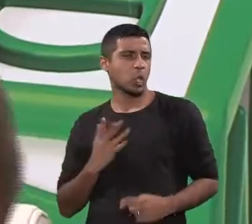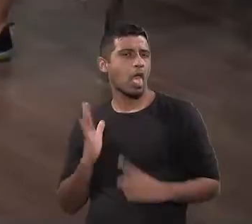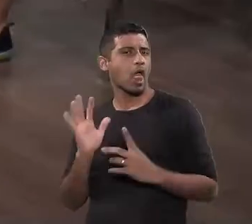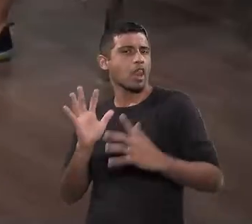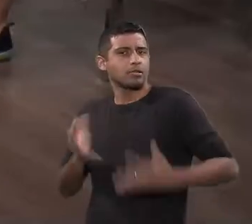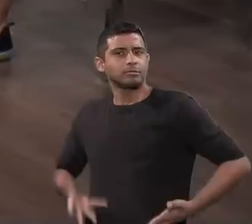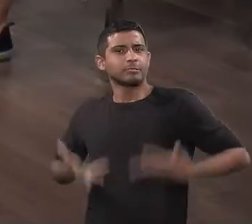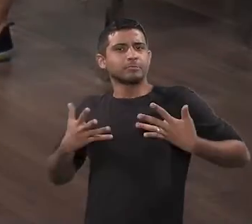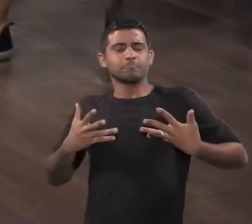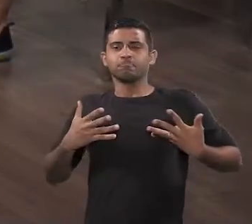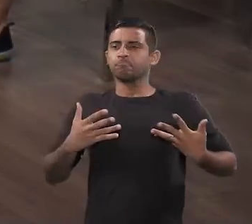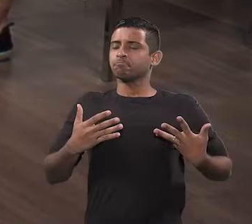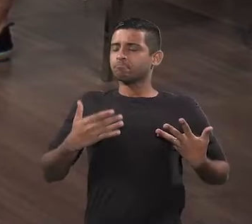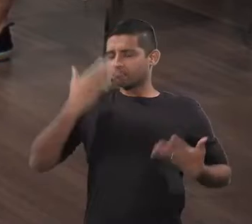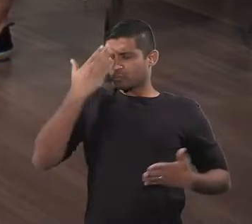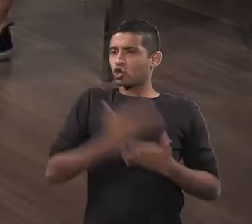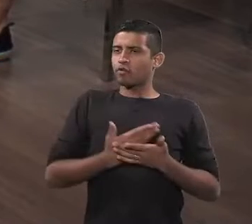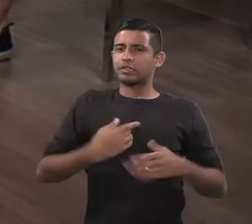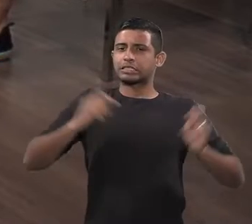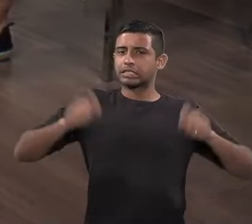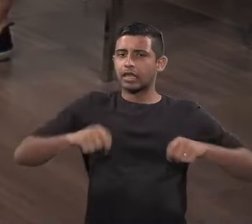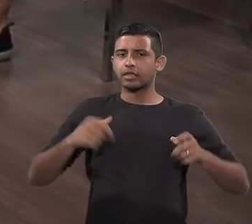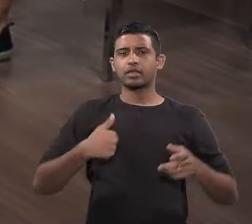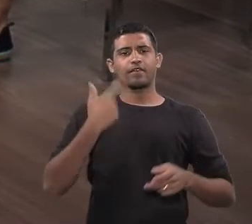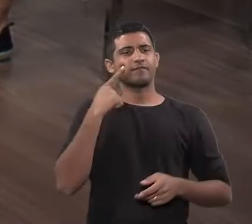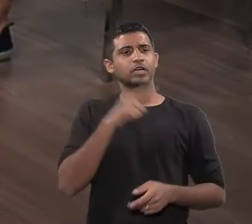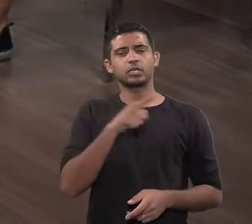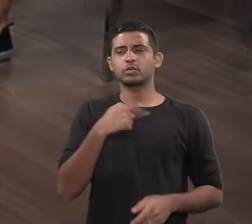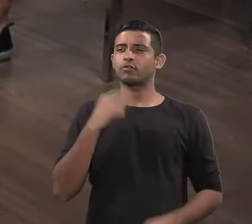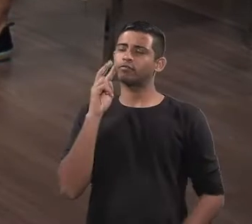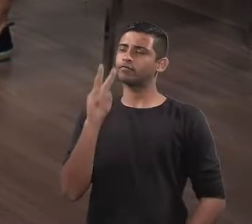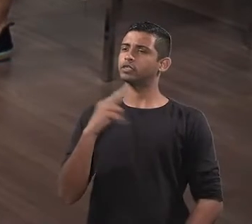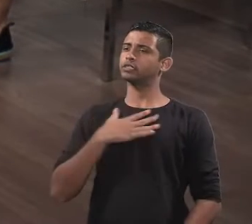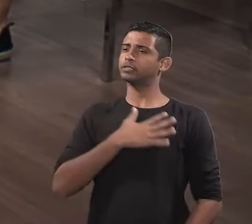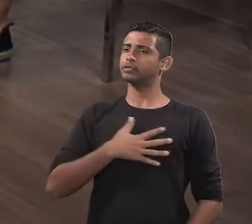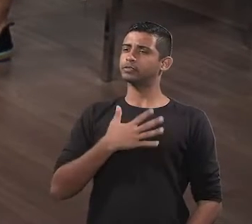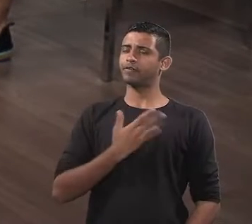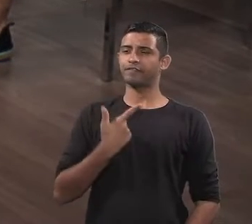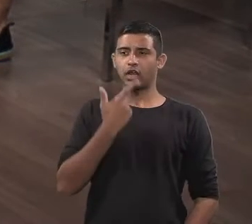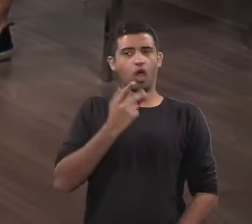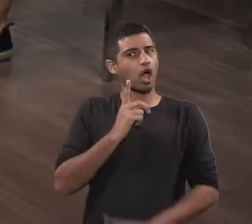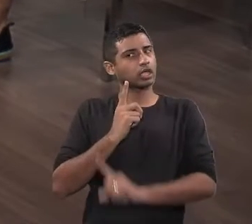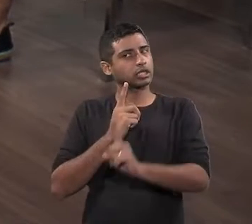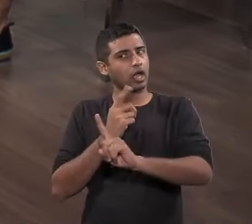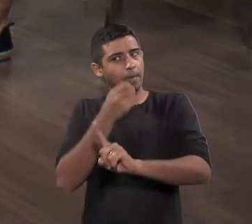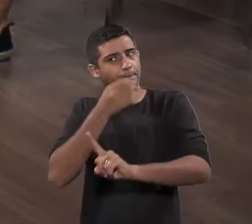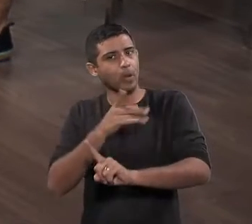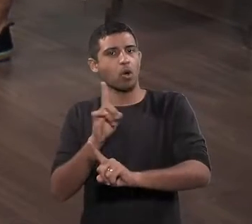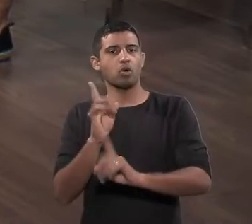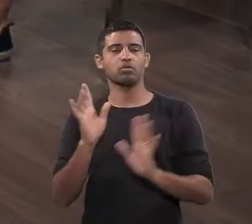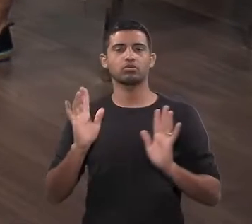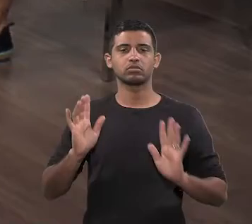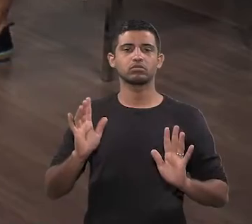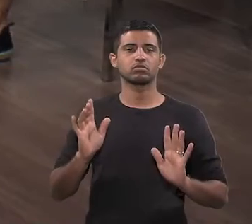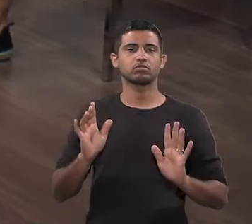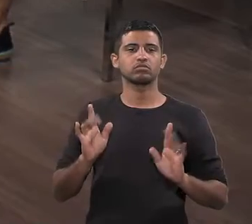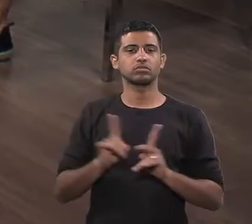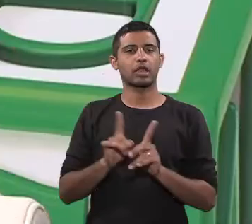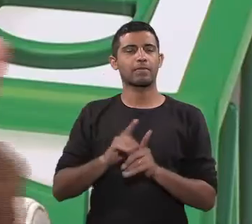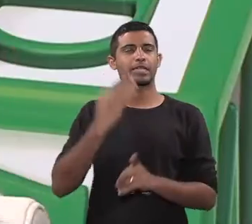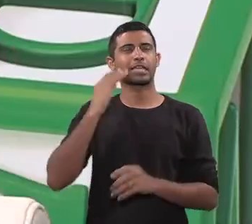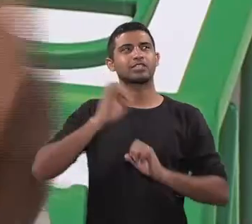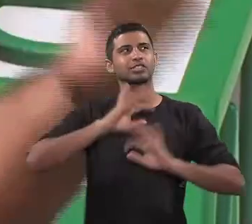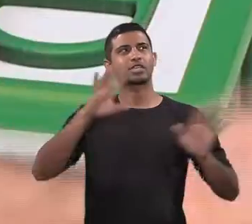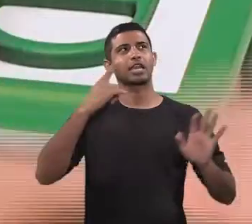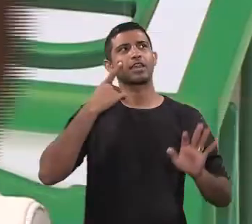estímulo, autoconfiança, você tem a satisfação de dizer não para uma coisa que não te faz bem e de você entender